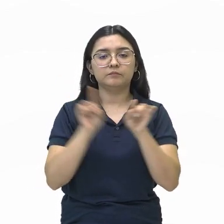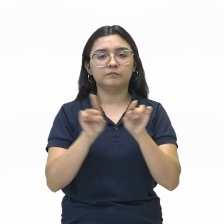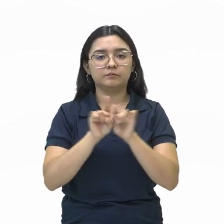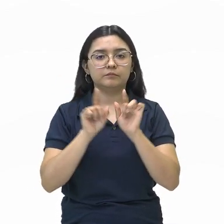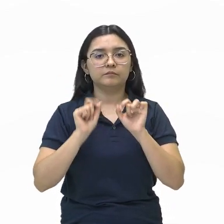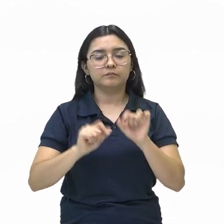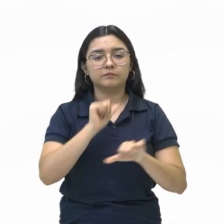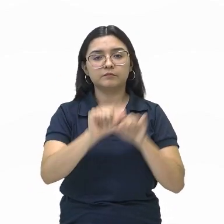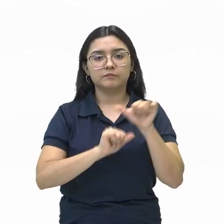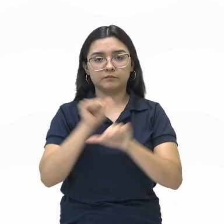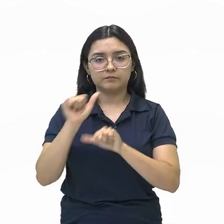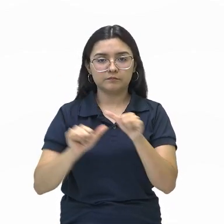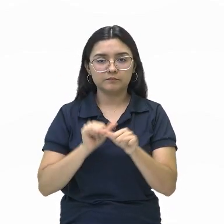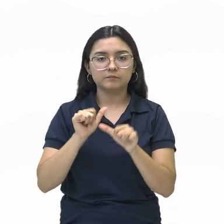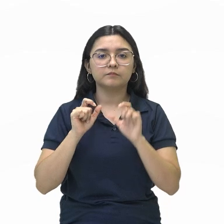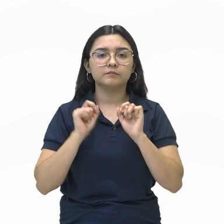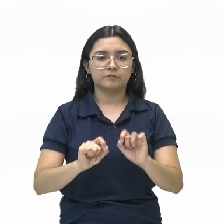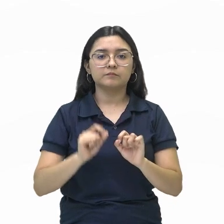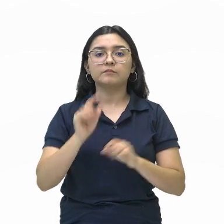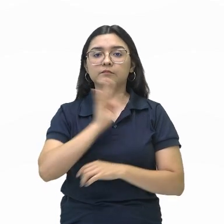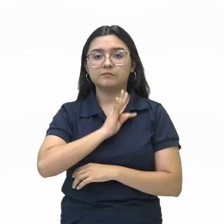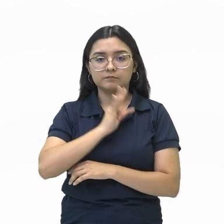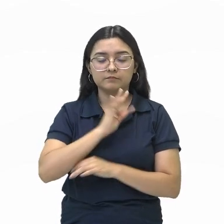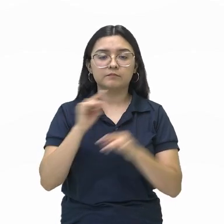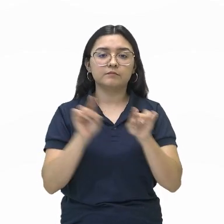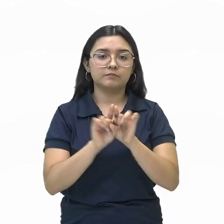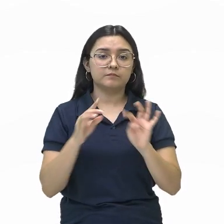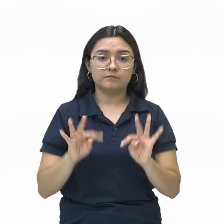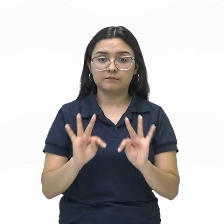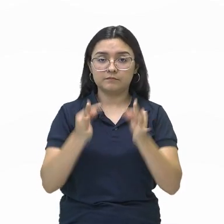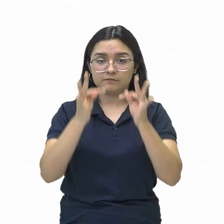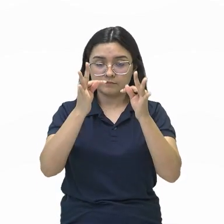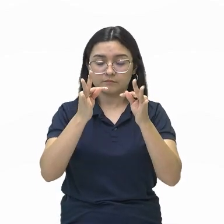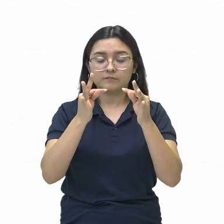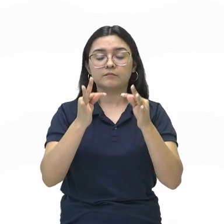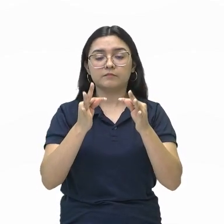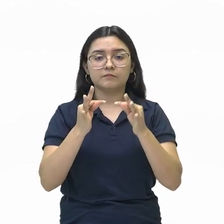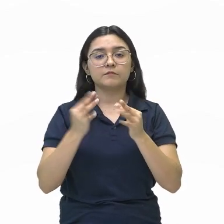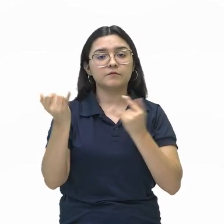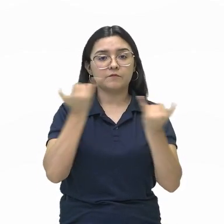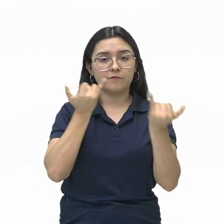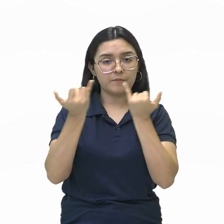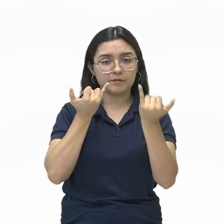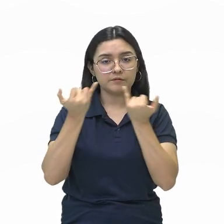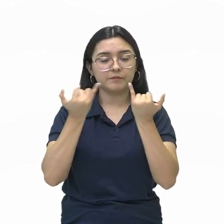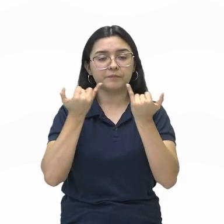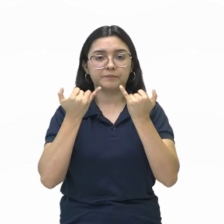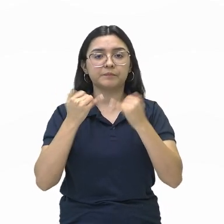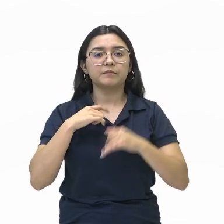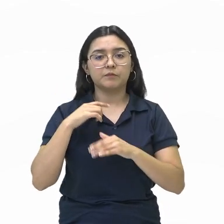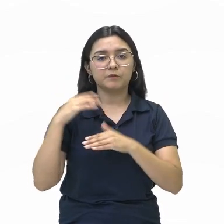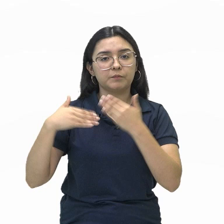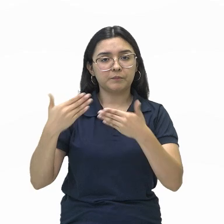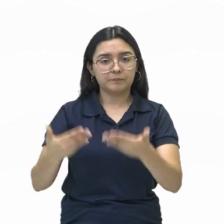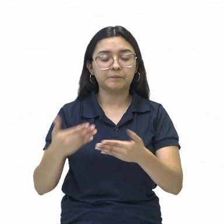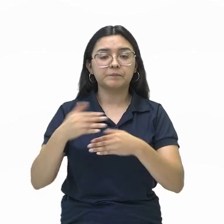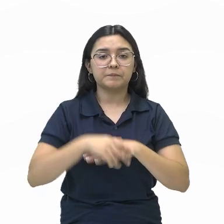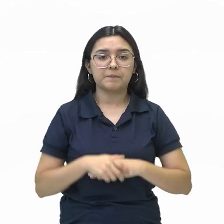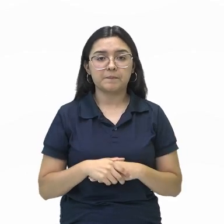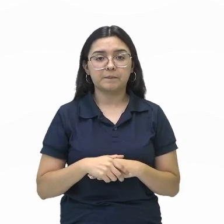e transformações técnicas, tecnológicas e informacionais ao longo do